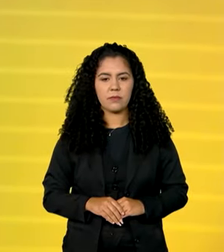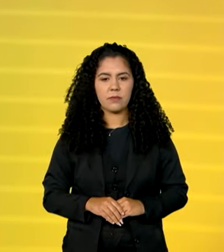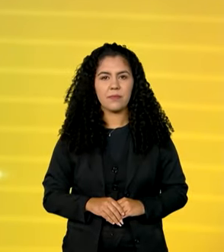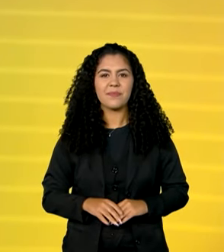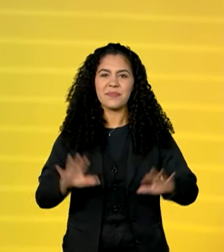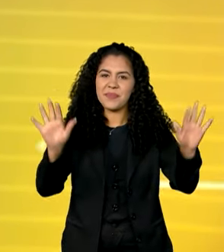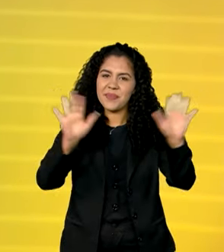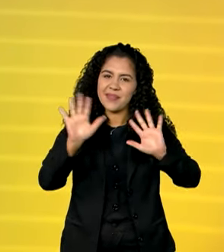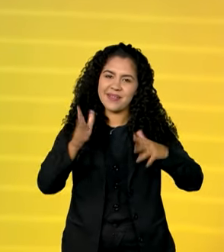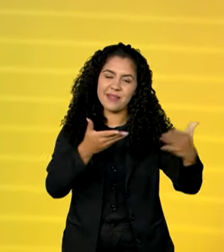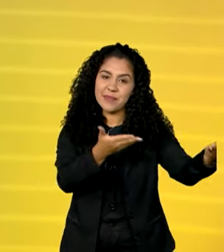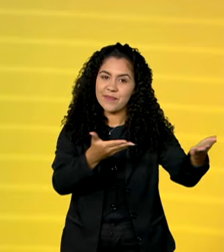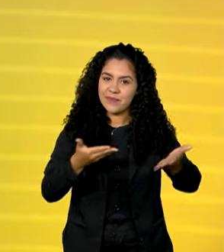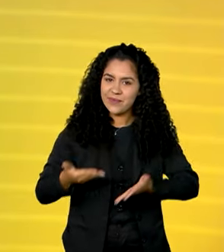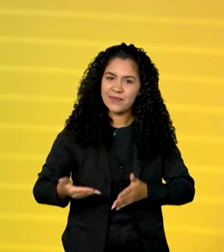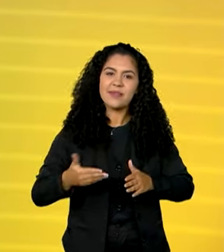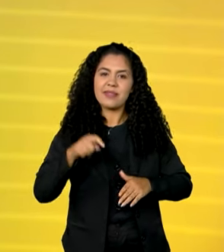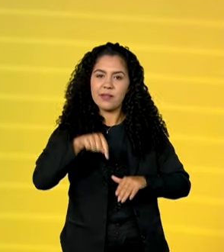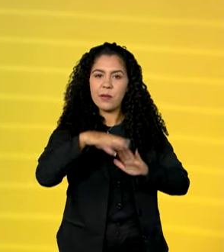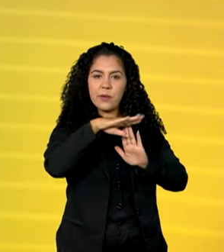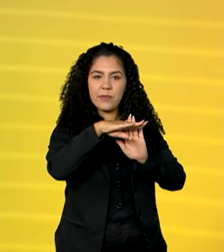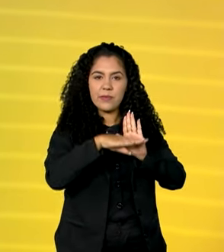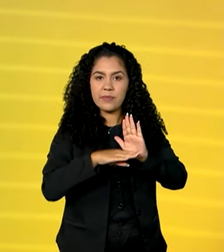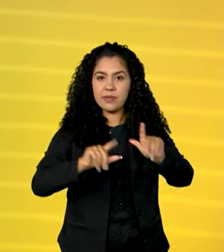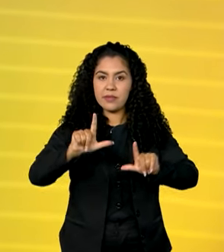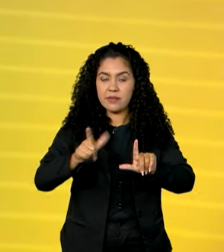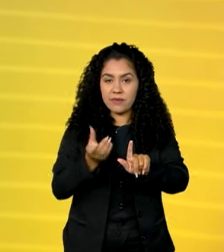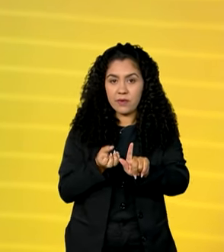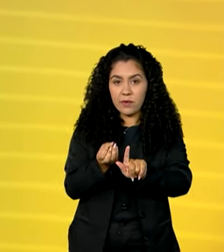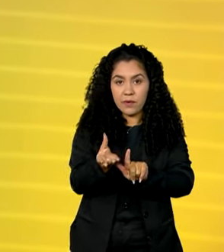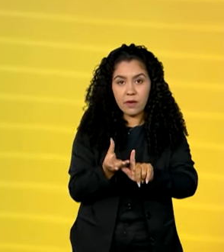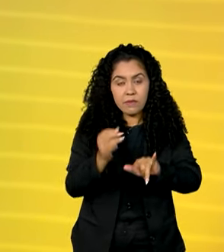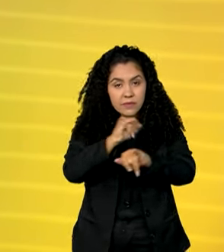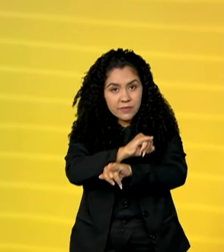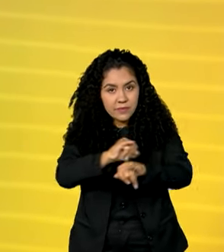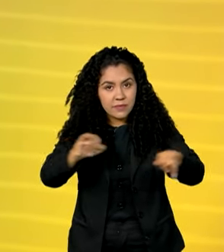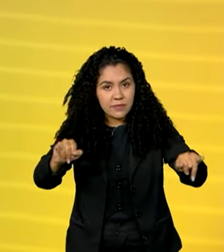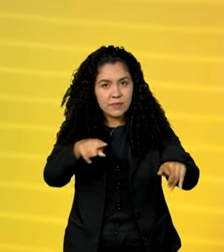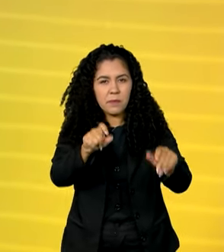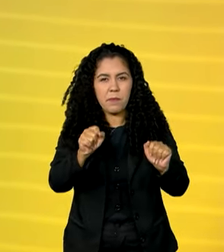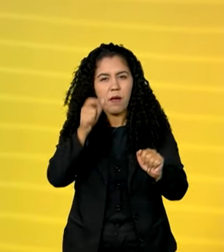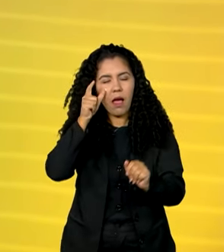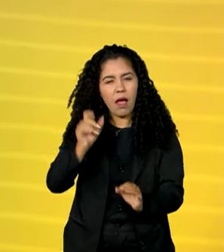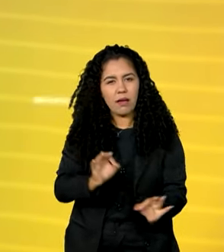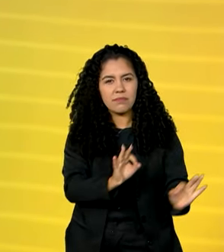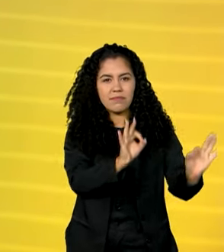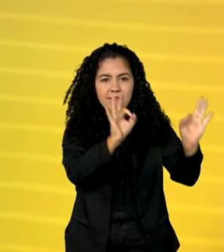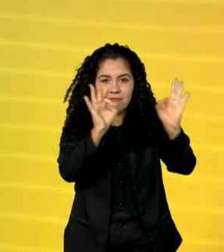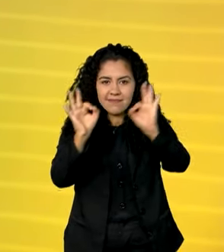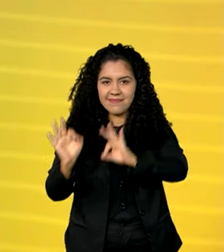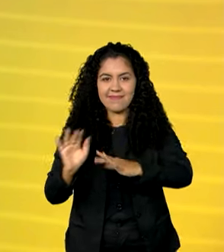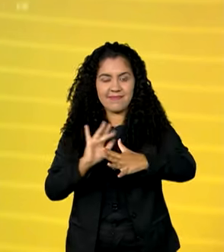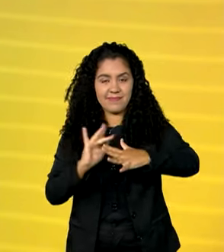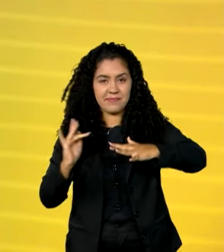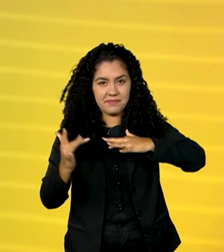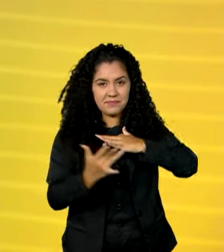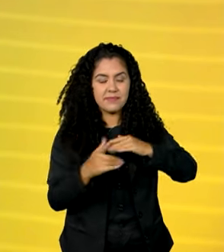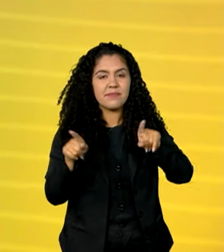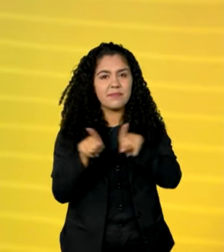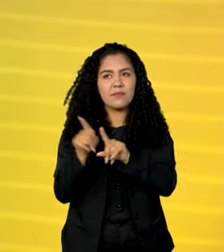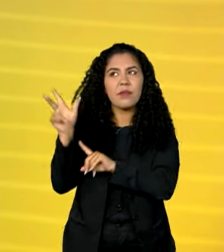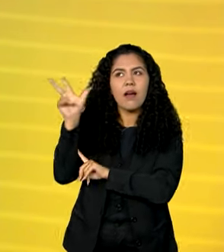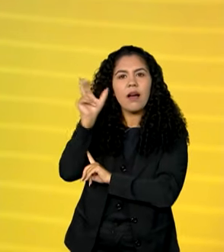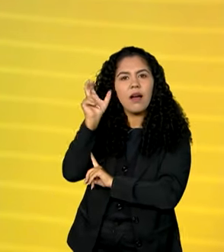Olá, seja muito bem-vindo ao canal GOV. Lembrando que você pode nos acompanhar também ao vivo pelas redes sociais